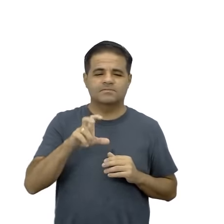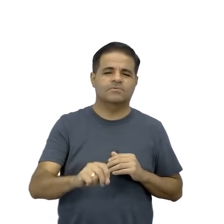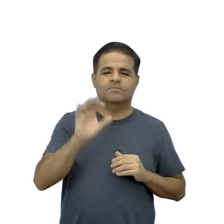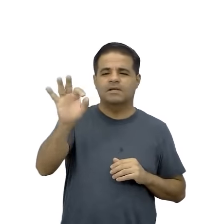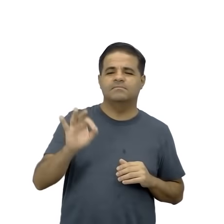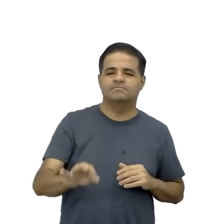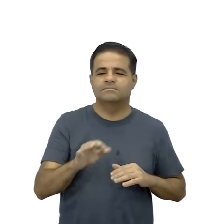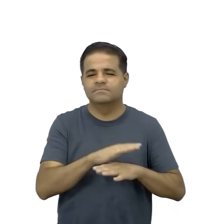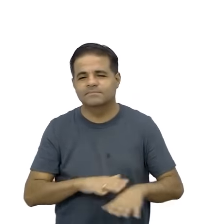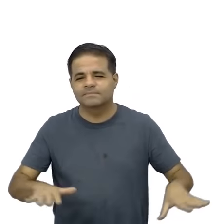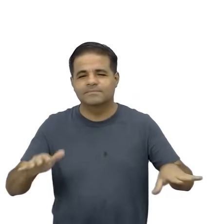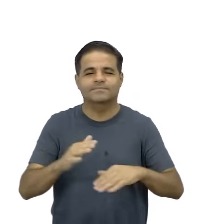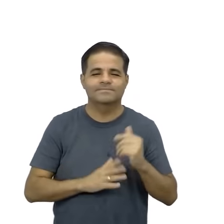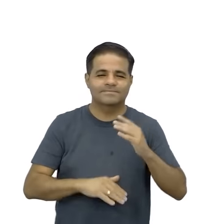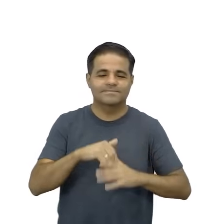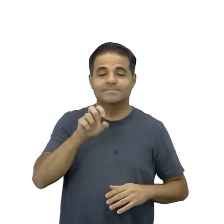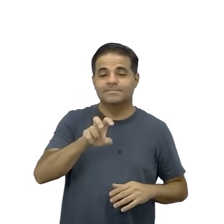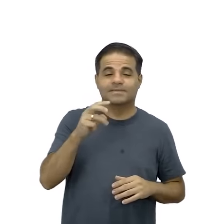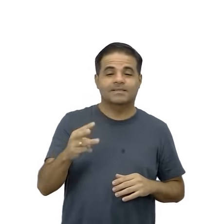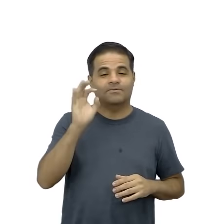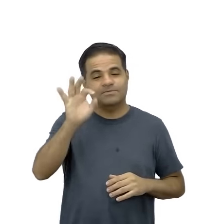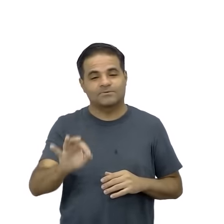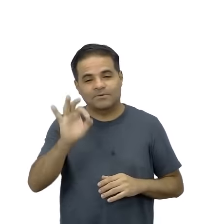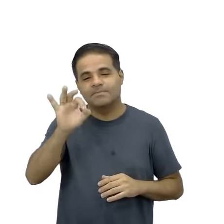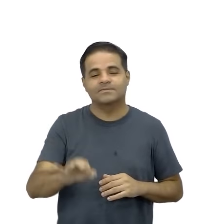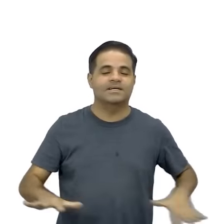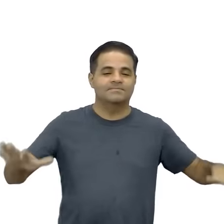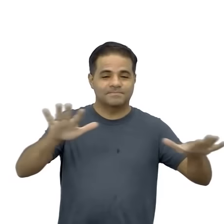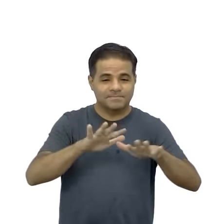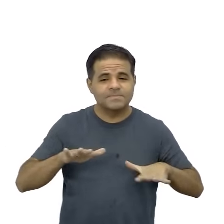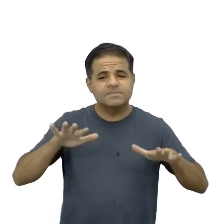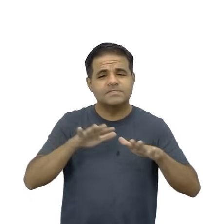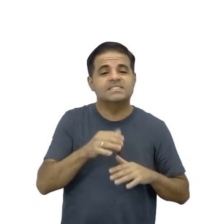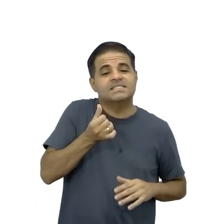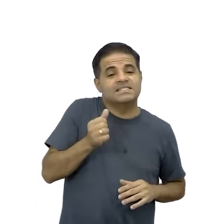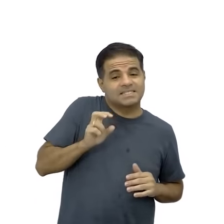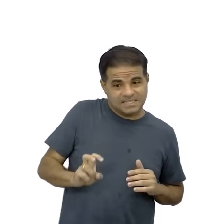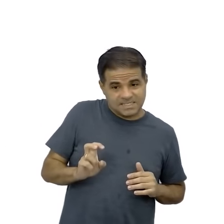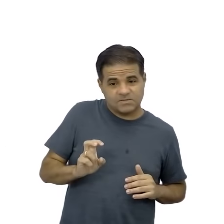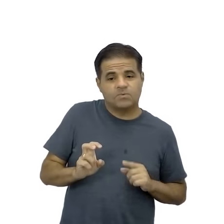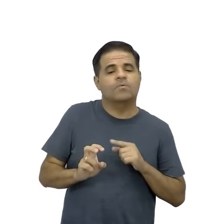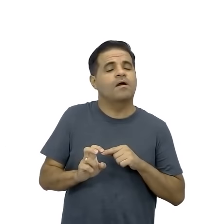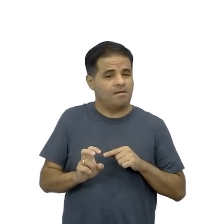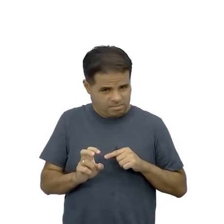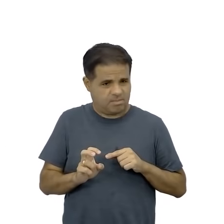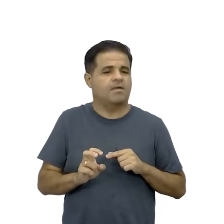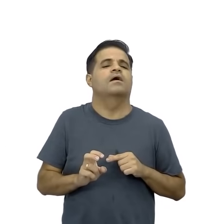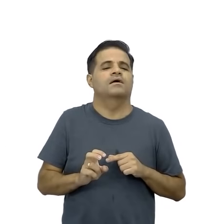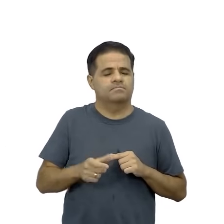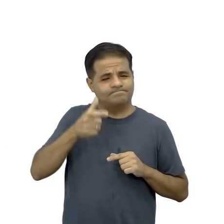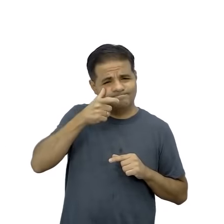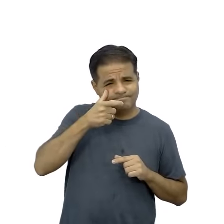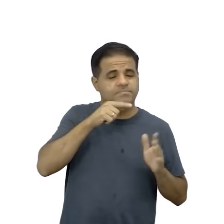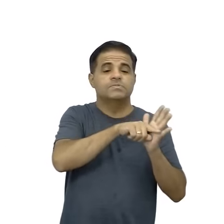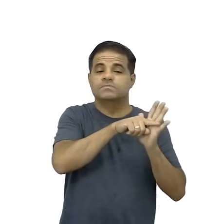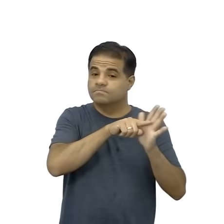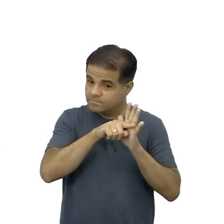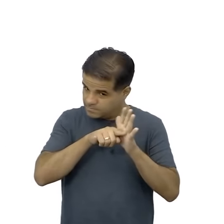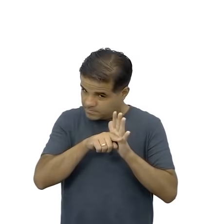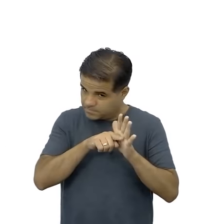uma com 65%, uma 53%. E por que eu escolhi essa de 65%? E aqui também eu verifico que com